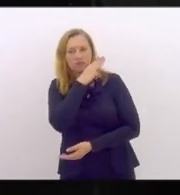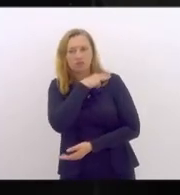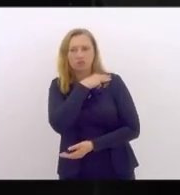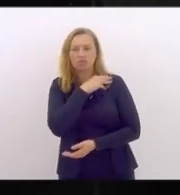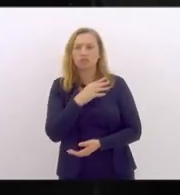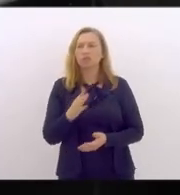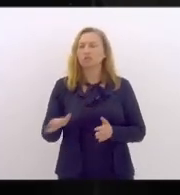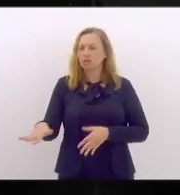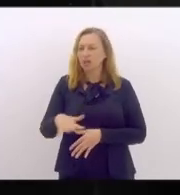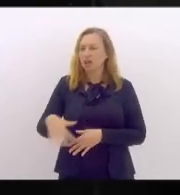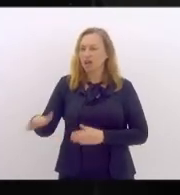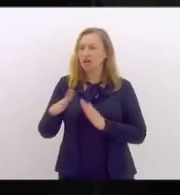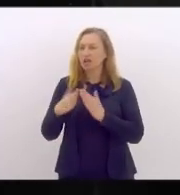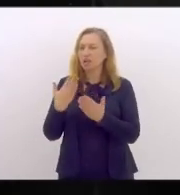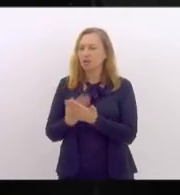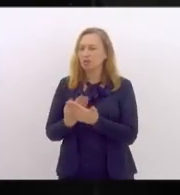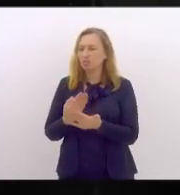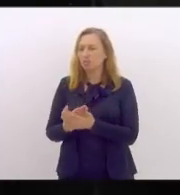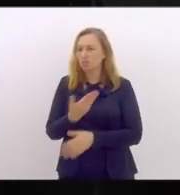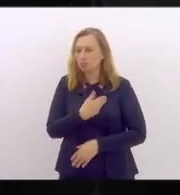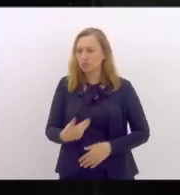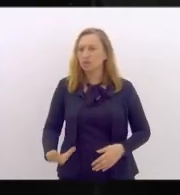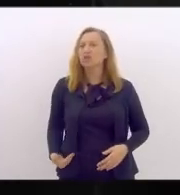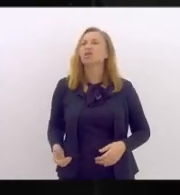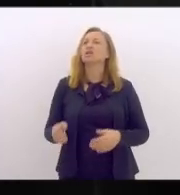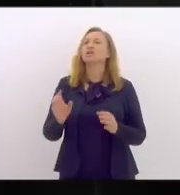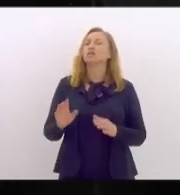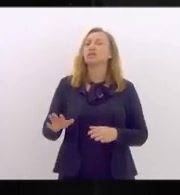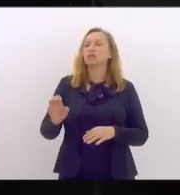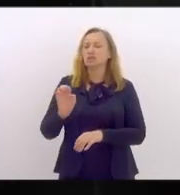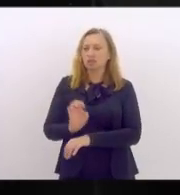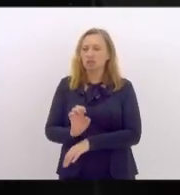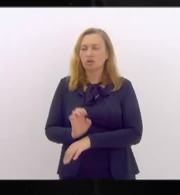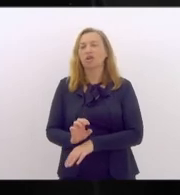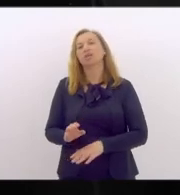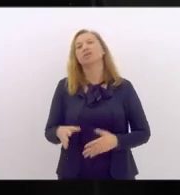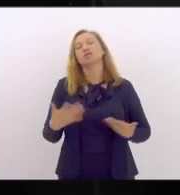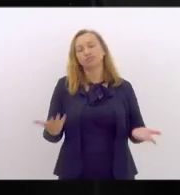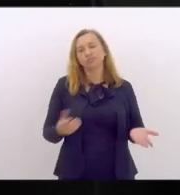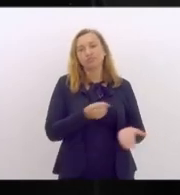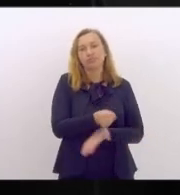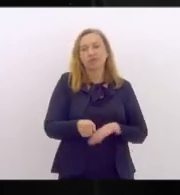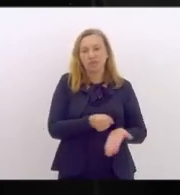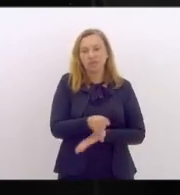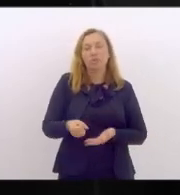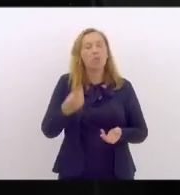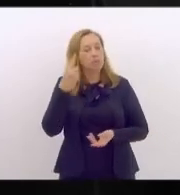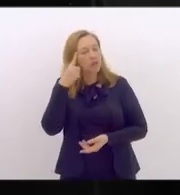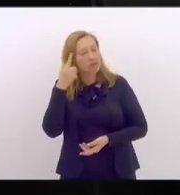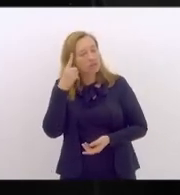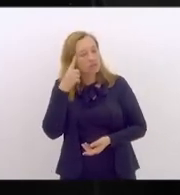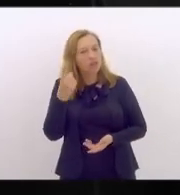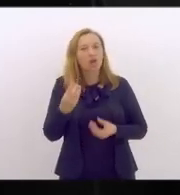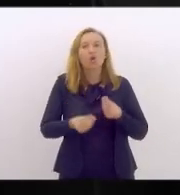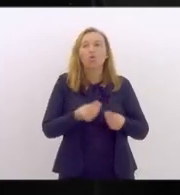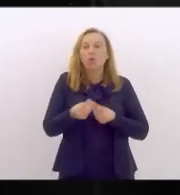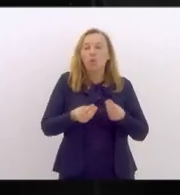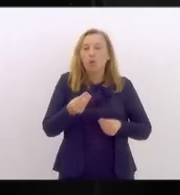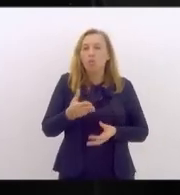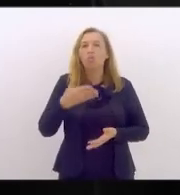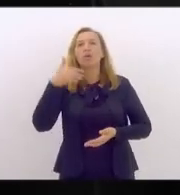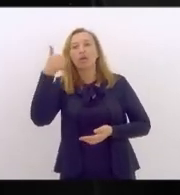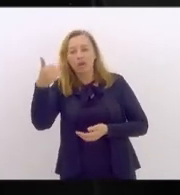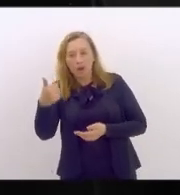no setor público e basicamente nas escolas estaduais basicamente principalmente então é a gente tem que refletir sobre como melhorar